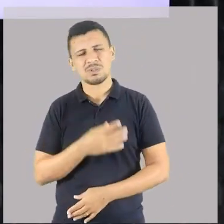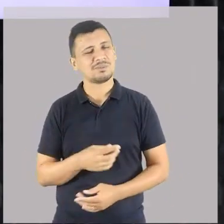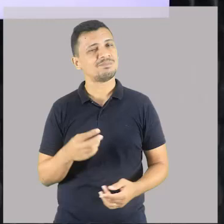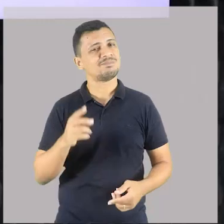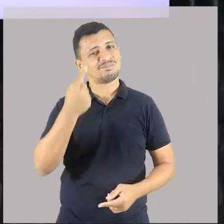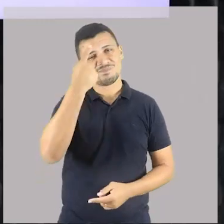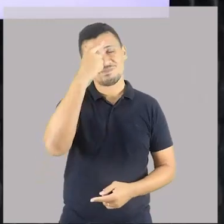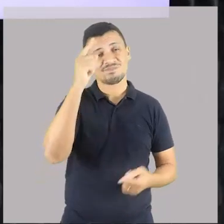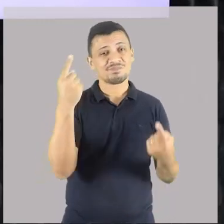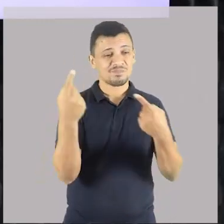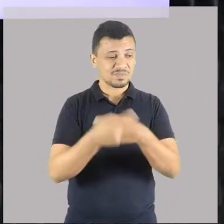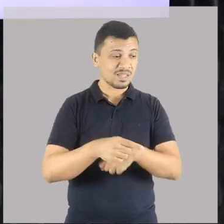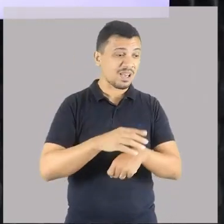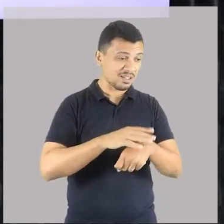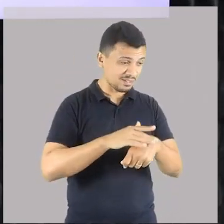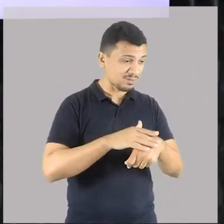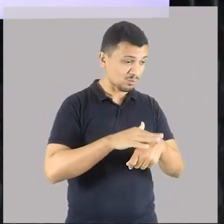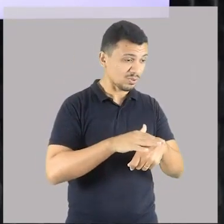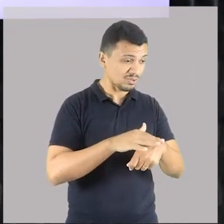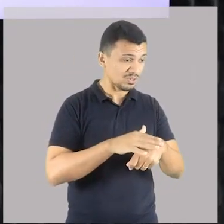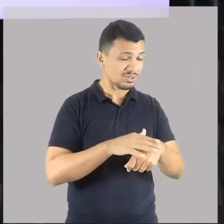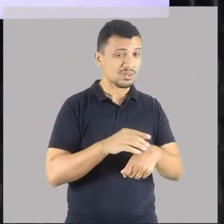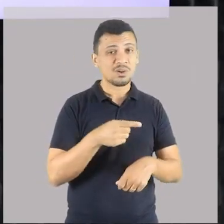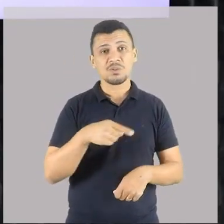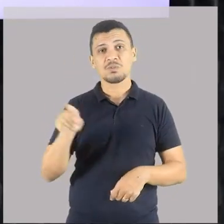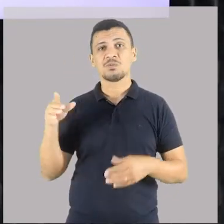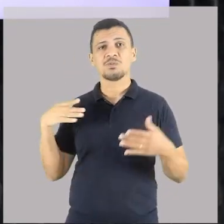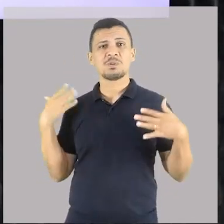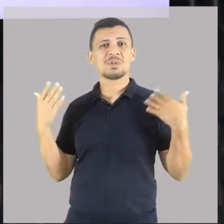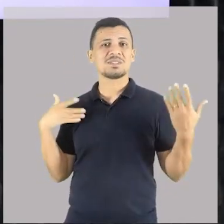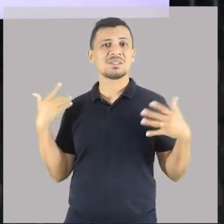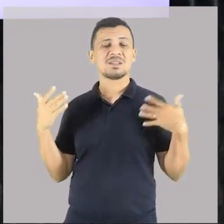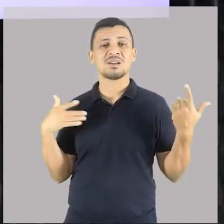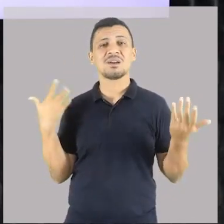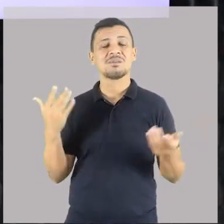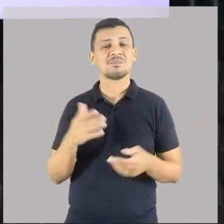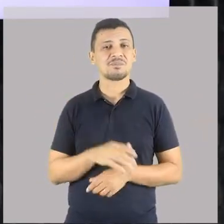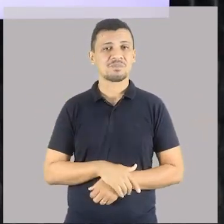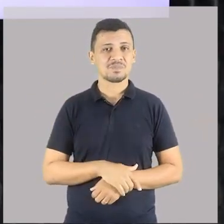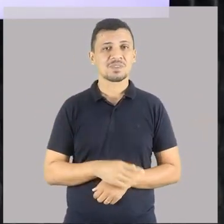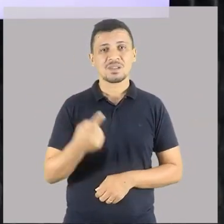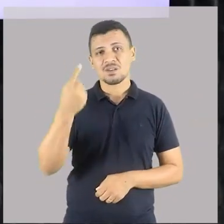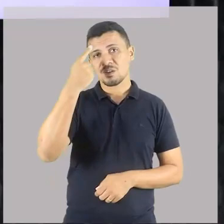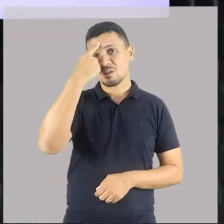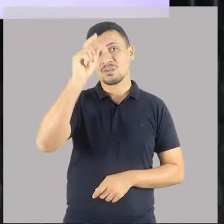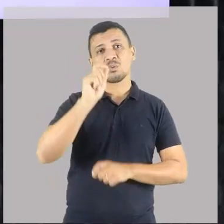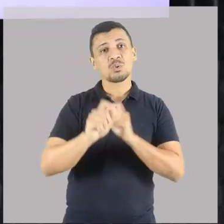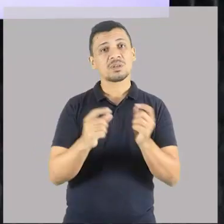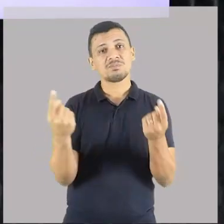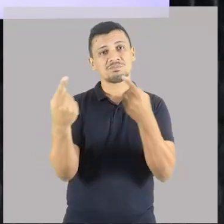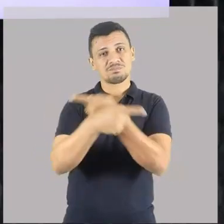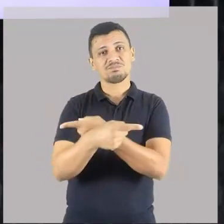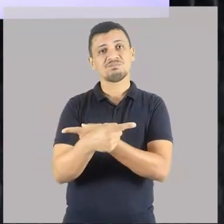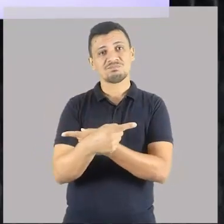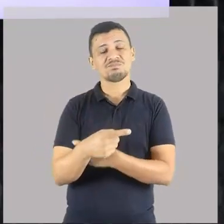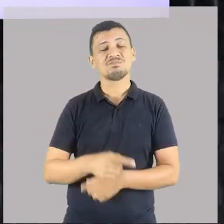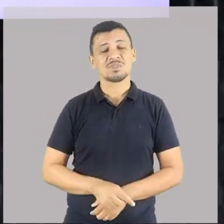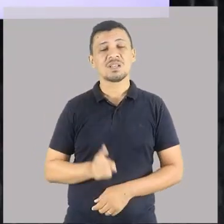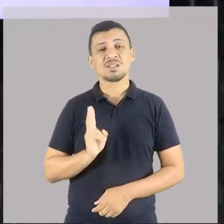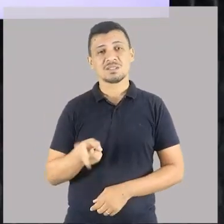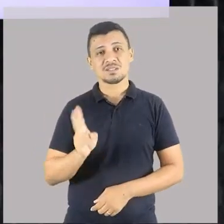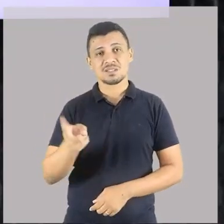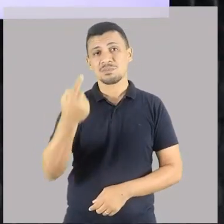que esteja doente, foi passear, certo? Nesse caso aí, você tem o valor de contraste. Sempre que tiver esse